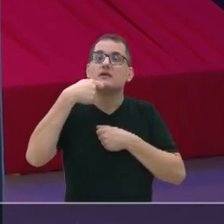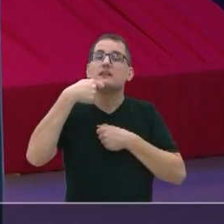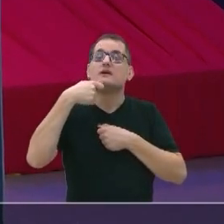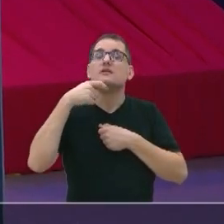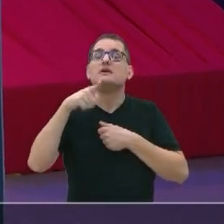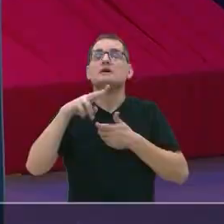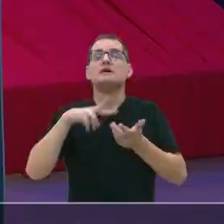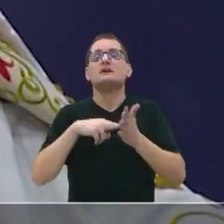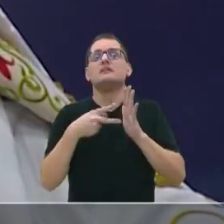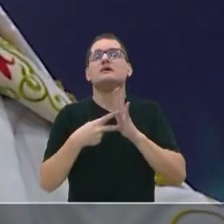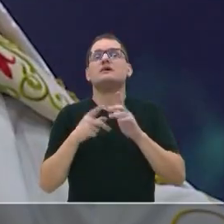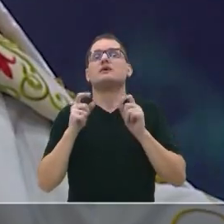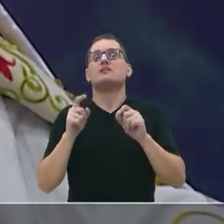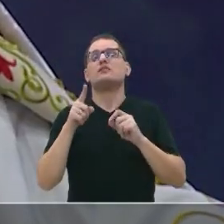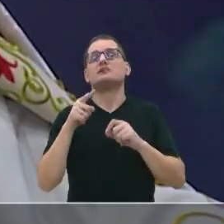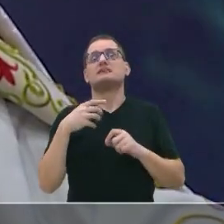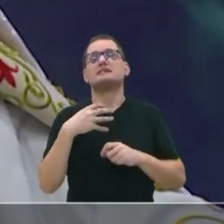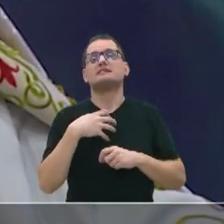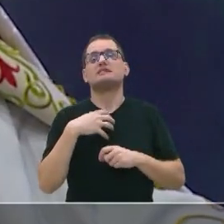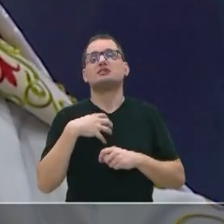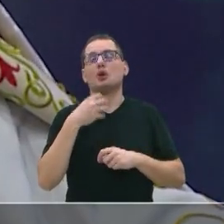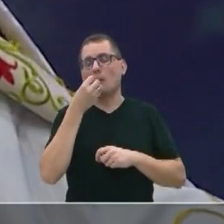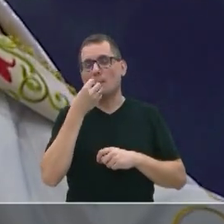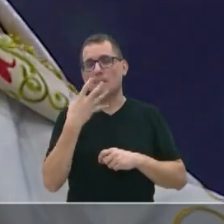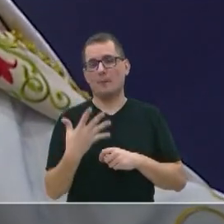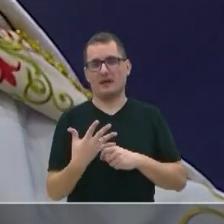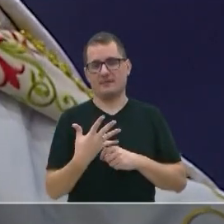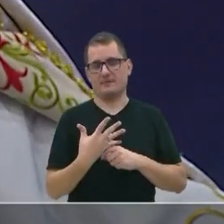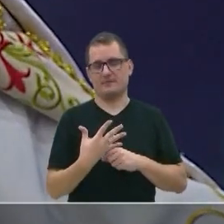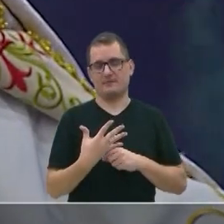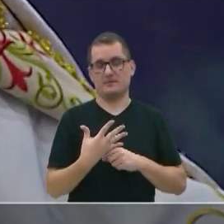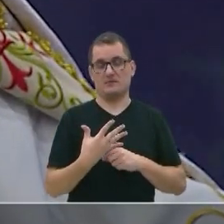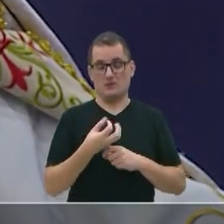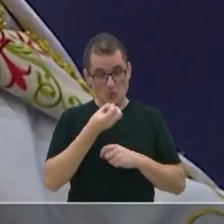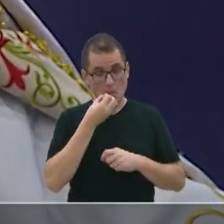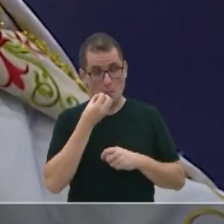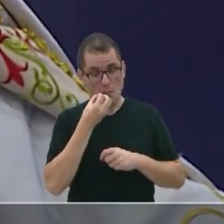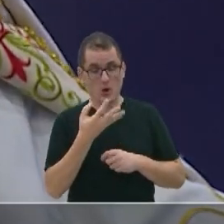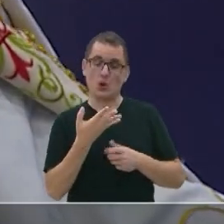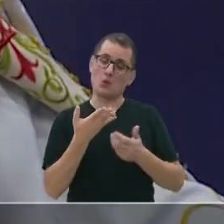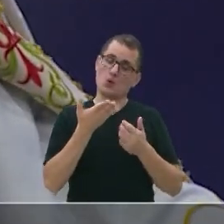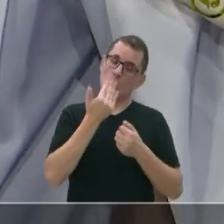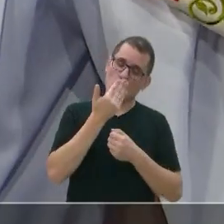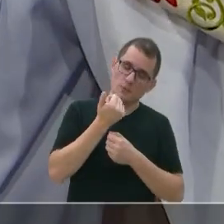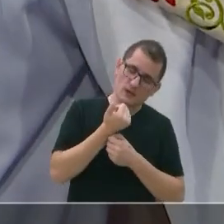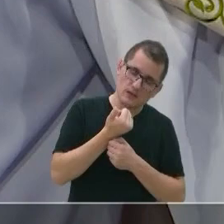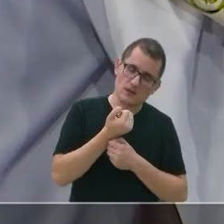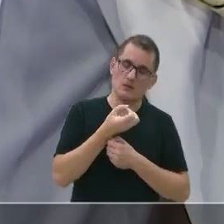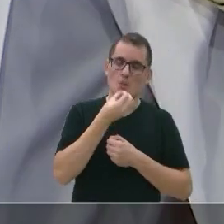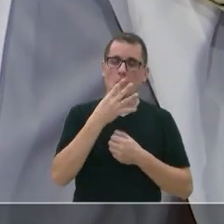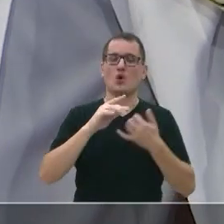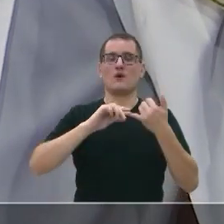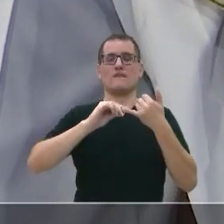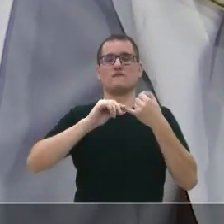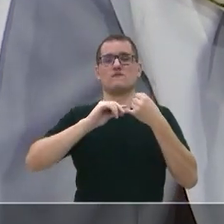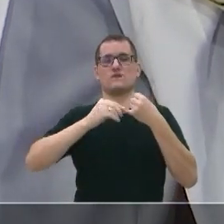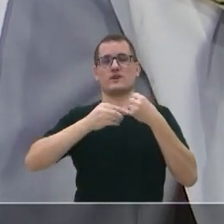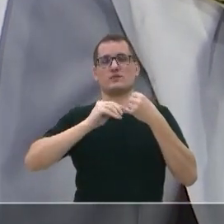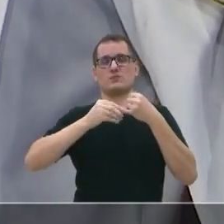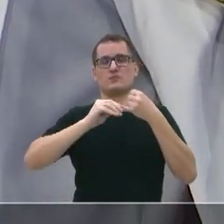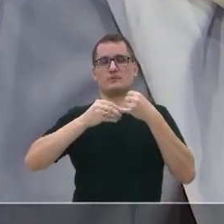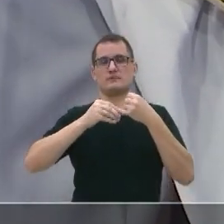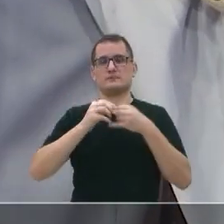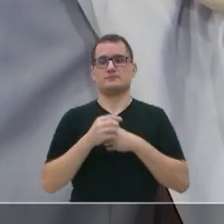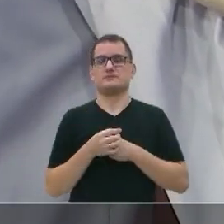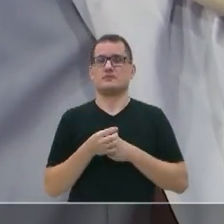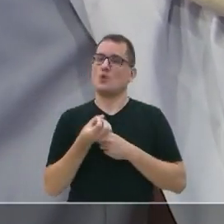significa que você está se sentindo bem, um bom alimento, uma boa feijoada, um